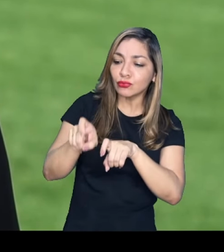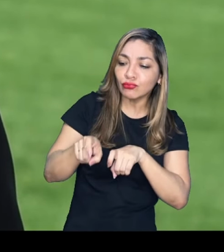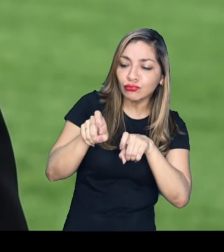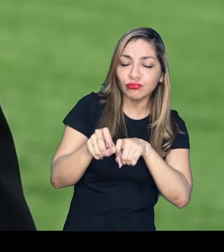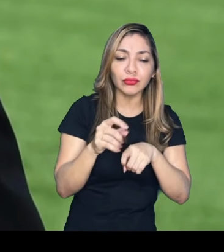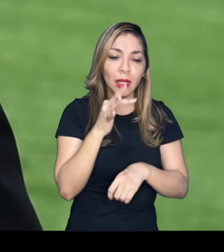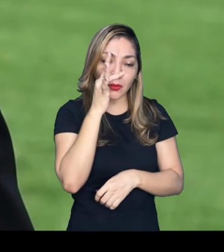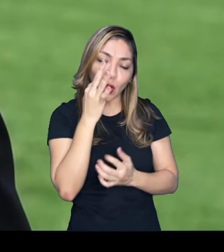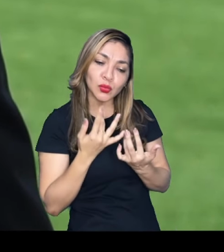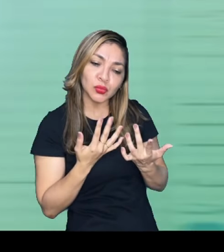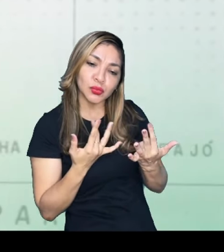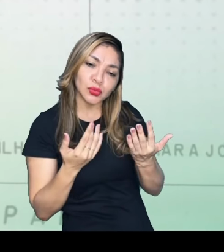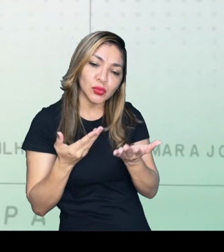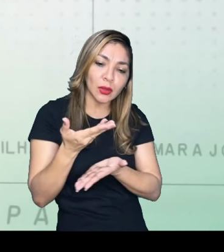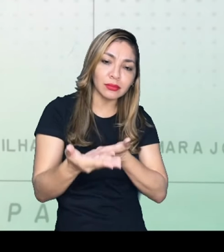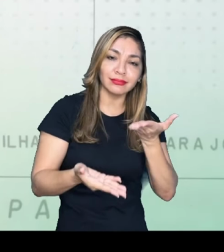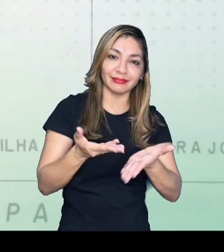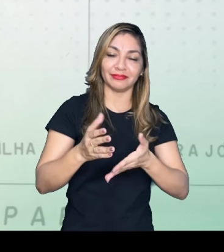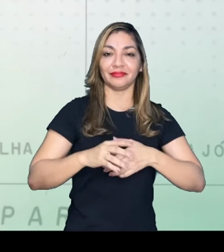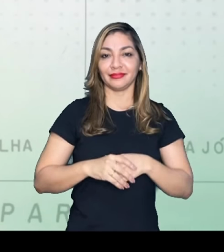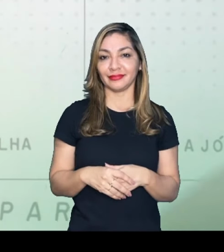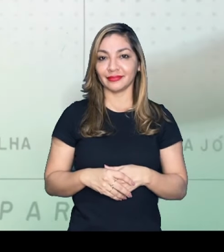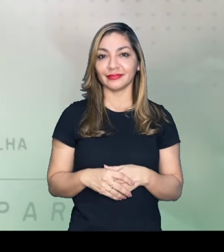E começamos assim.